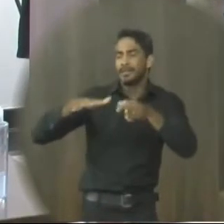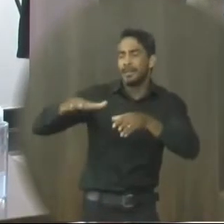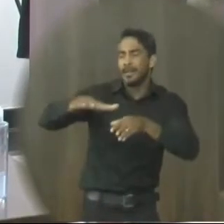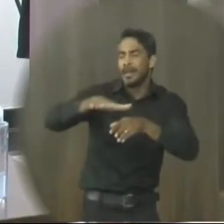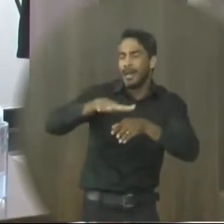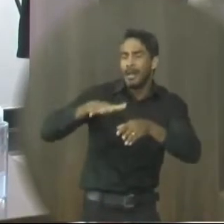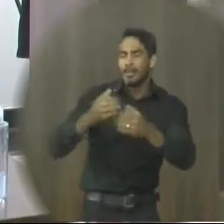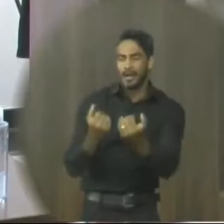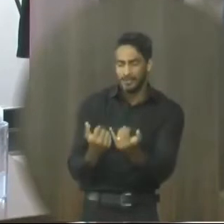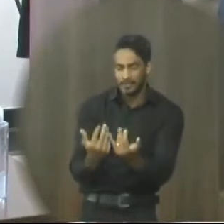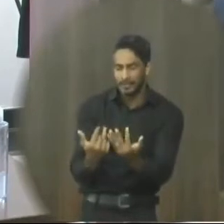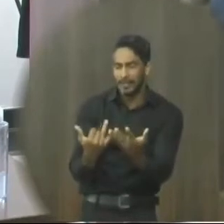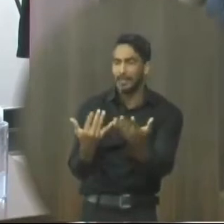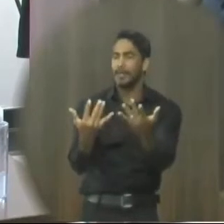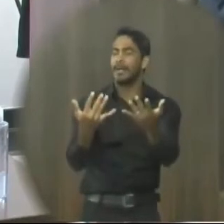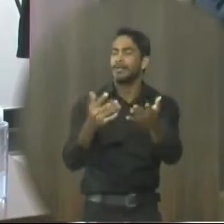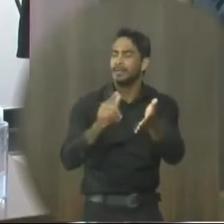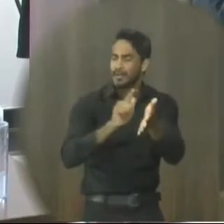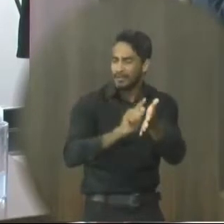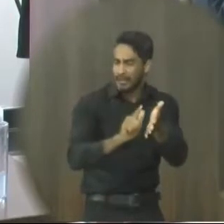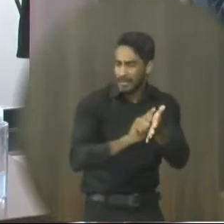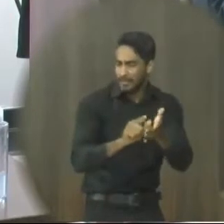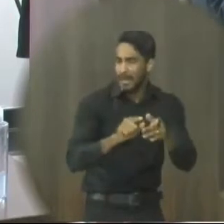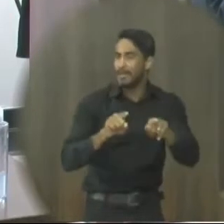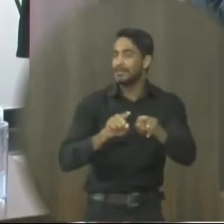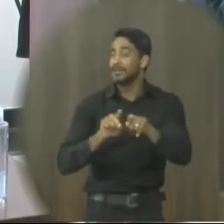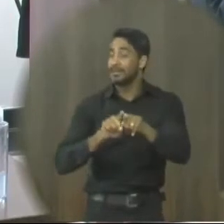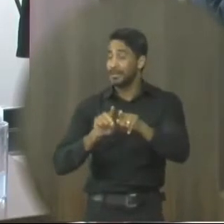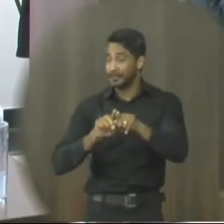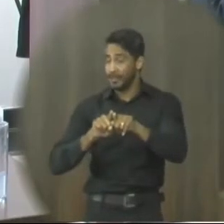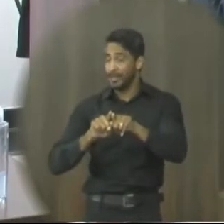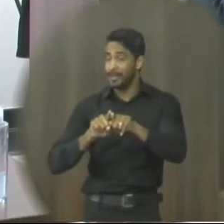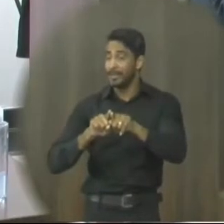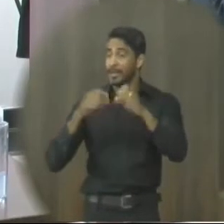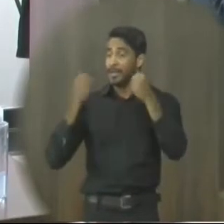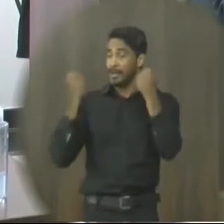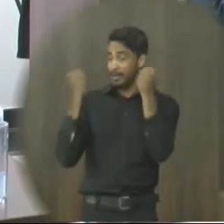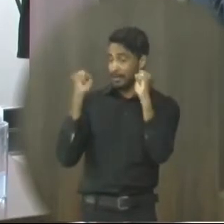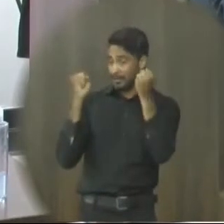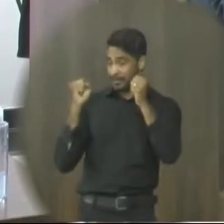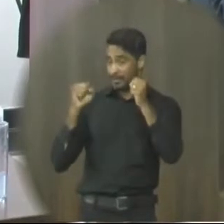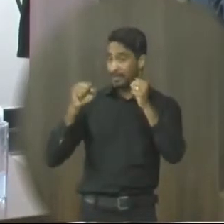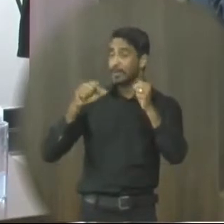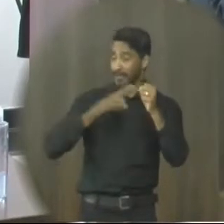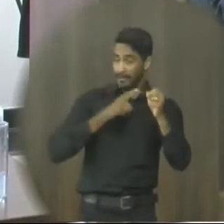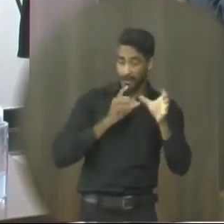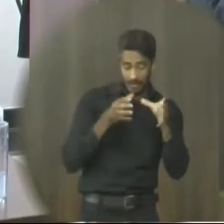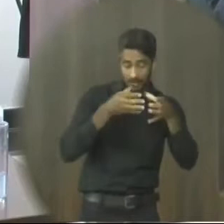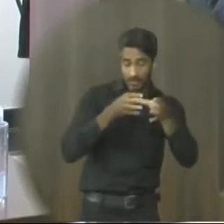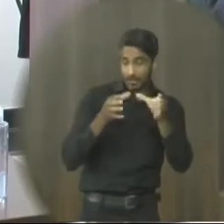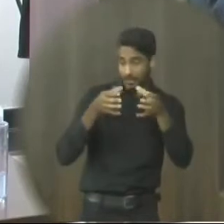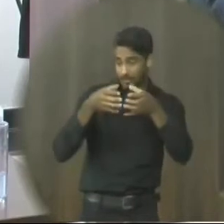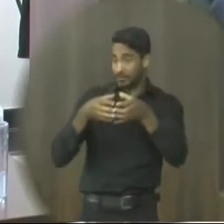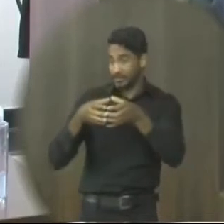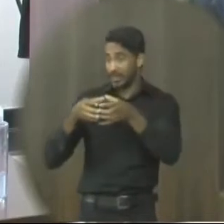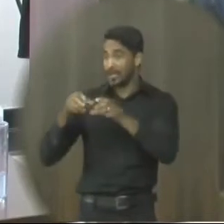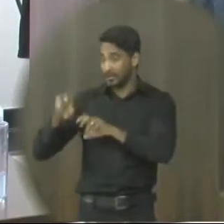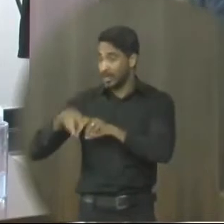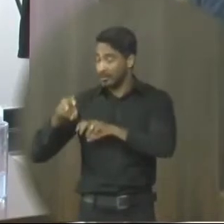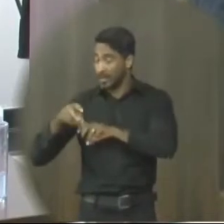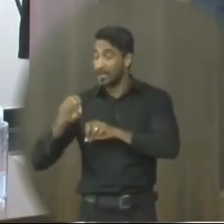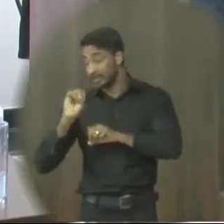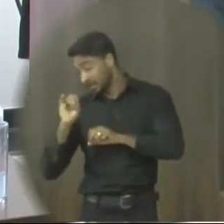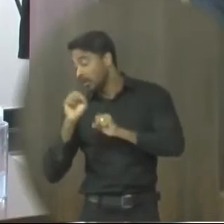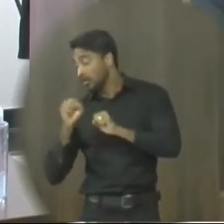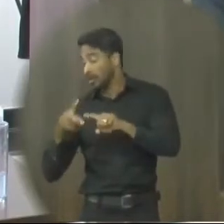para ver se dá uma limpada, e sobre os aparelhos da atividade física nas comunidades rurais, você dá uma olhada para ver se pode dar manutenção